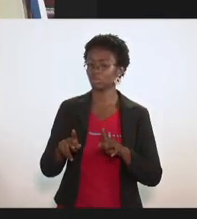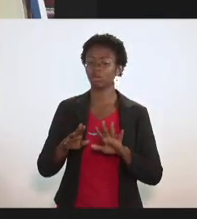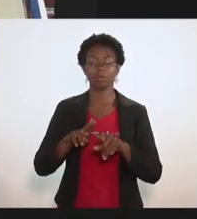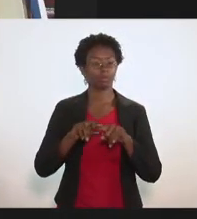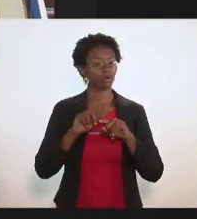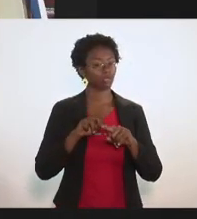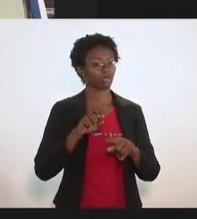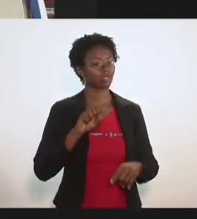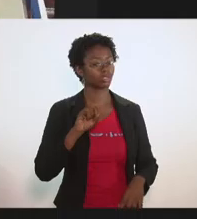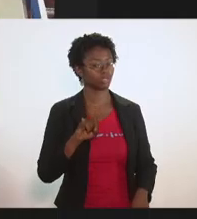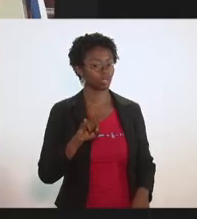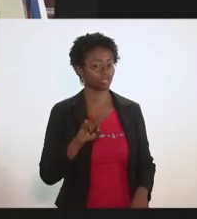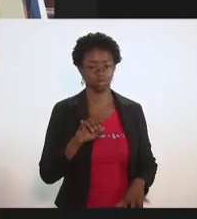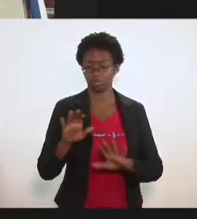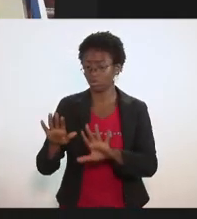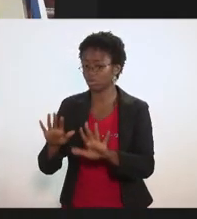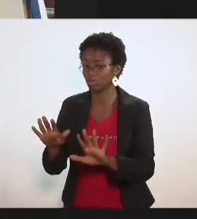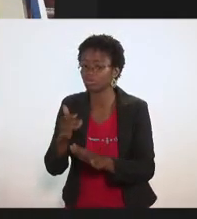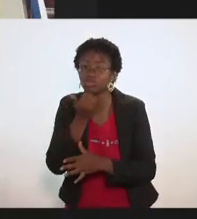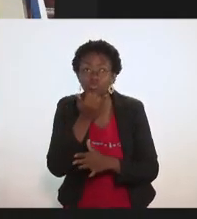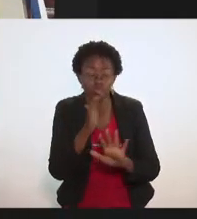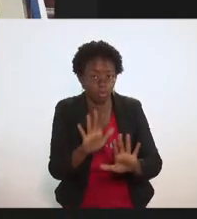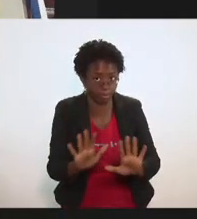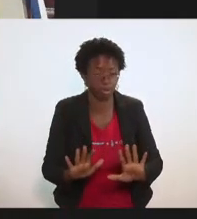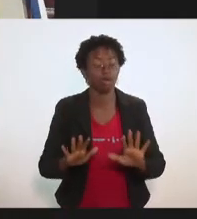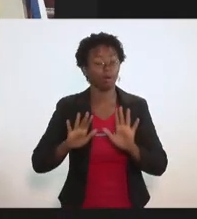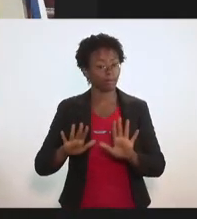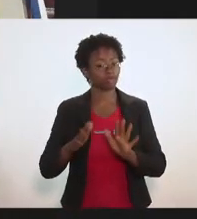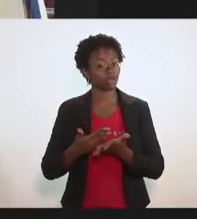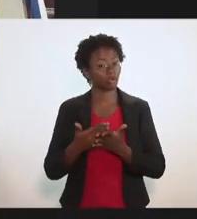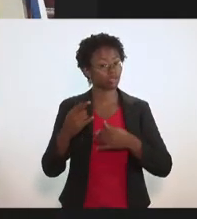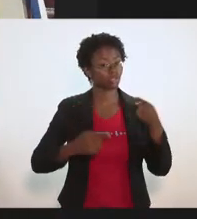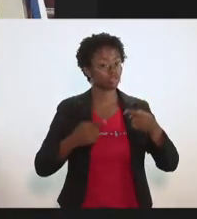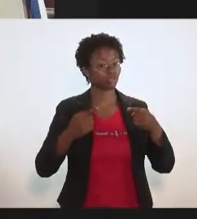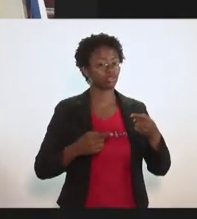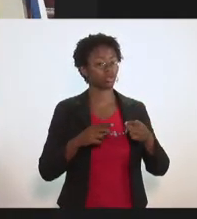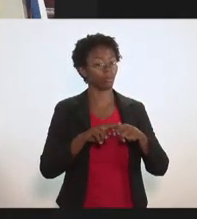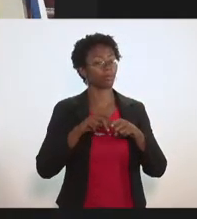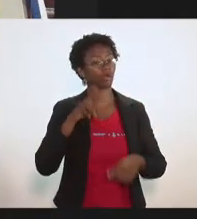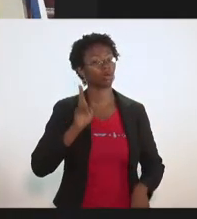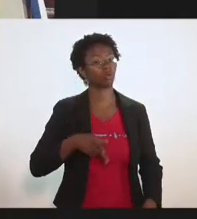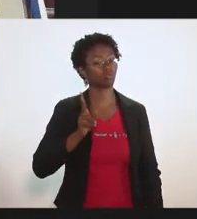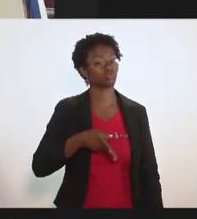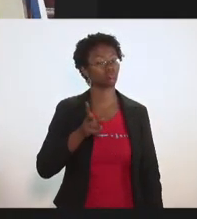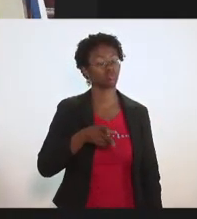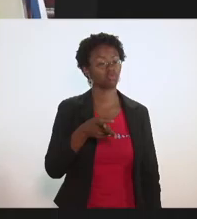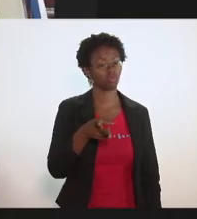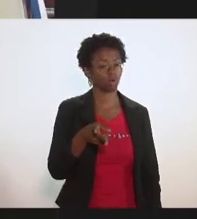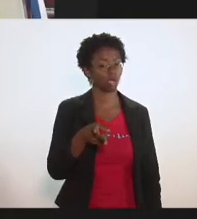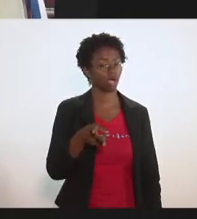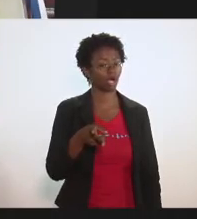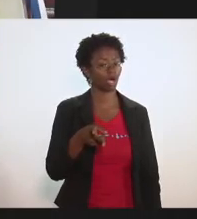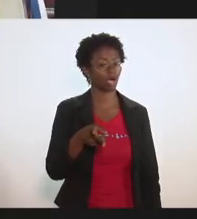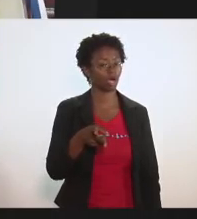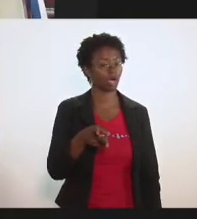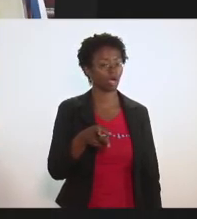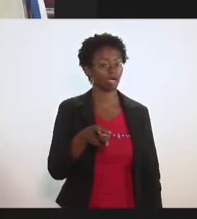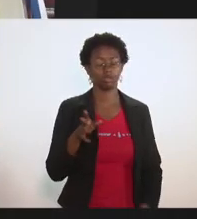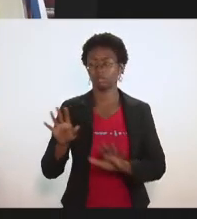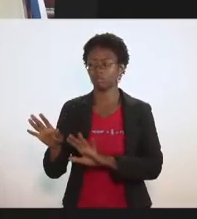o deputado Wagner Montes, autor do projeto... Deputado Valdec, me perdoe. Vossa Excelência vai pedir vista? Eu vou pedir. Então, encerra a discussão.